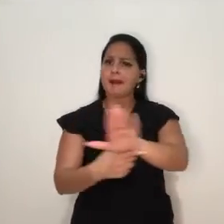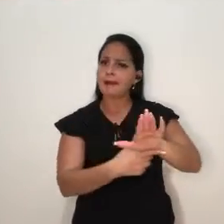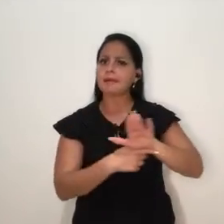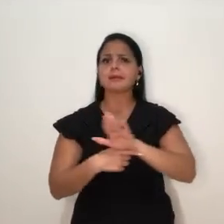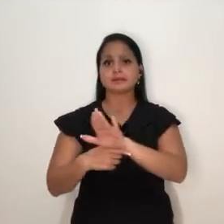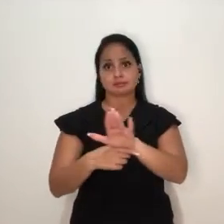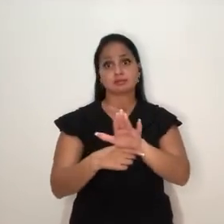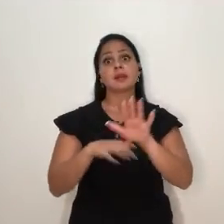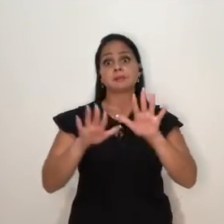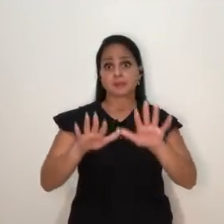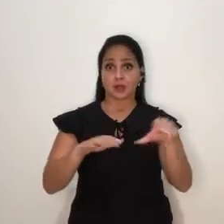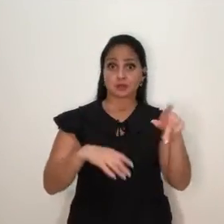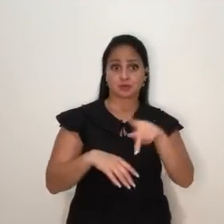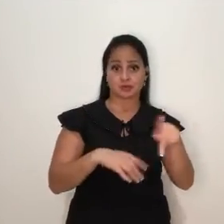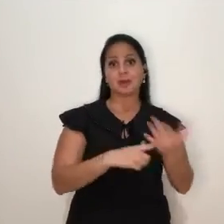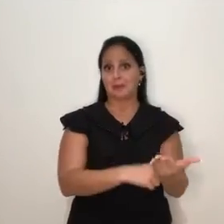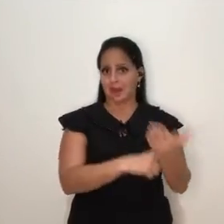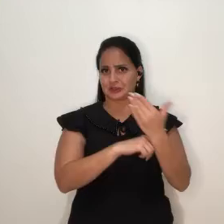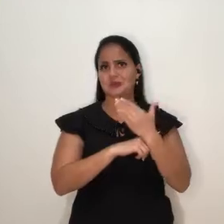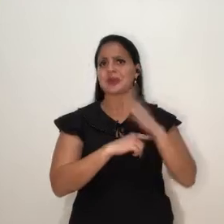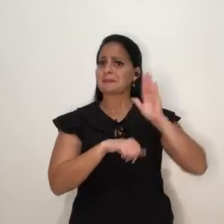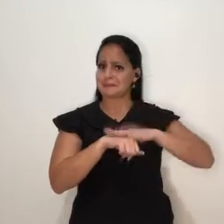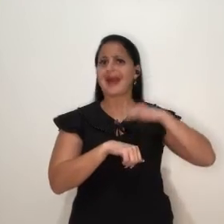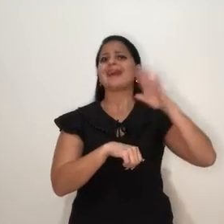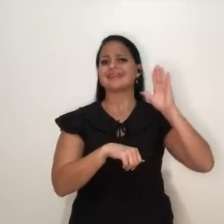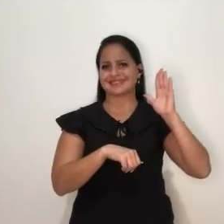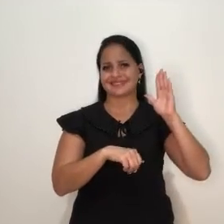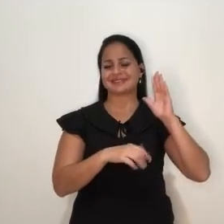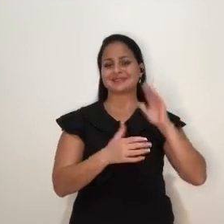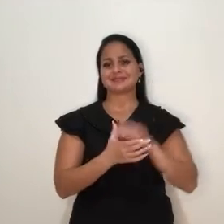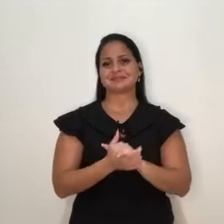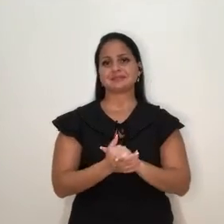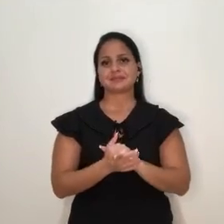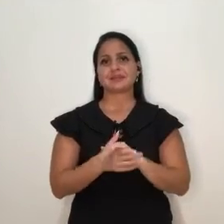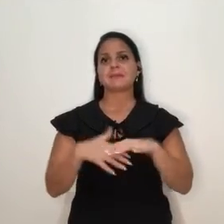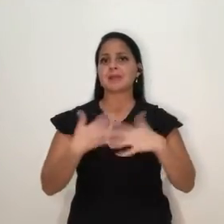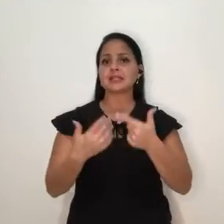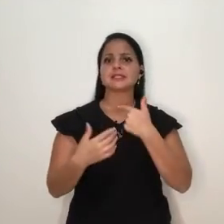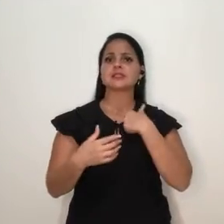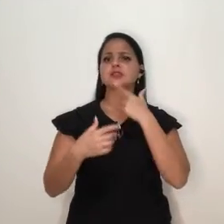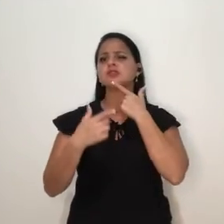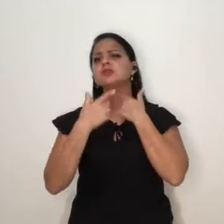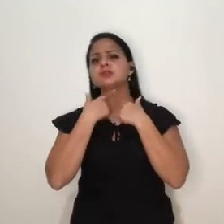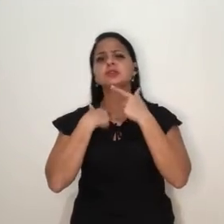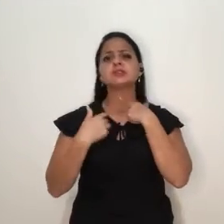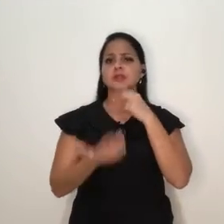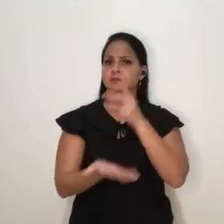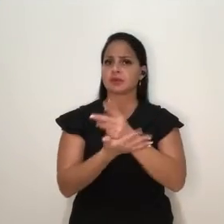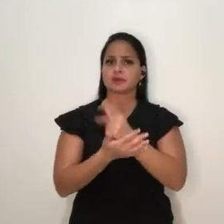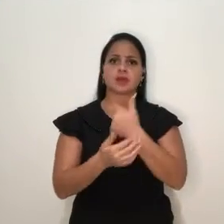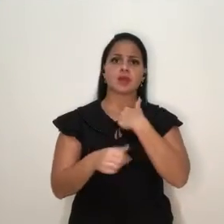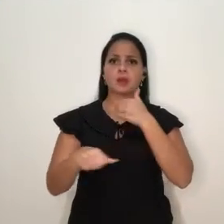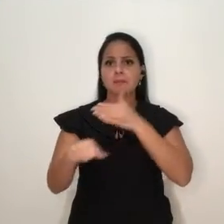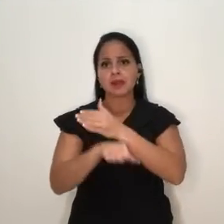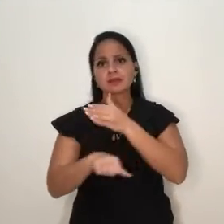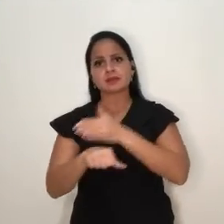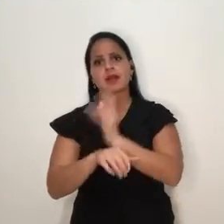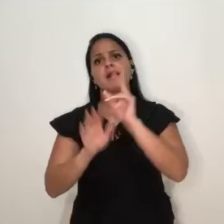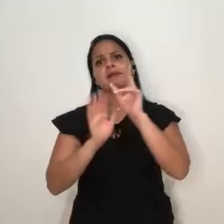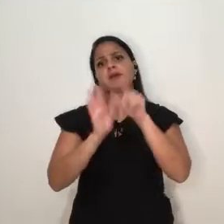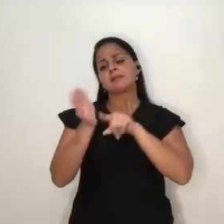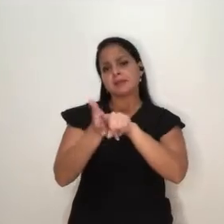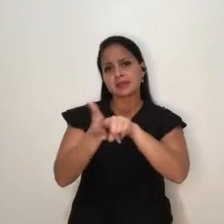eu entrei de cabeça mesmo, então eu participava das pesquisas dos professores, participava